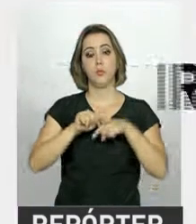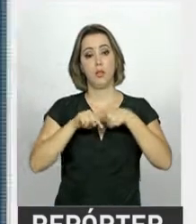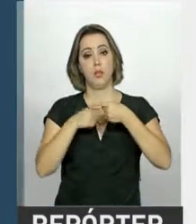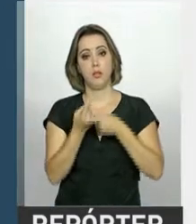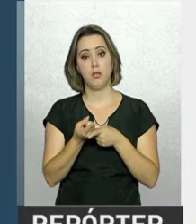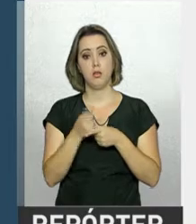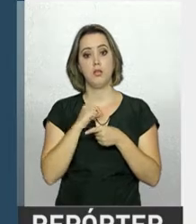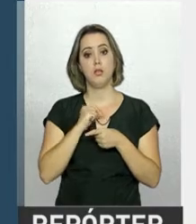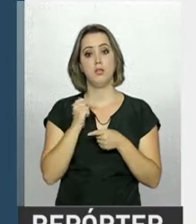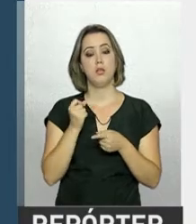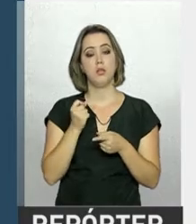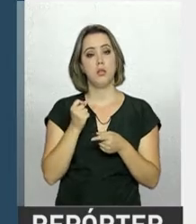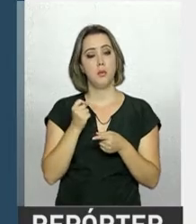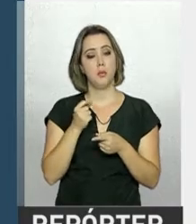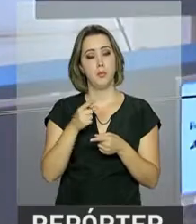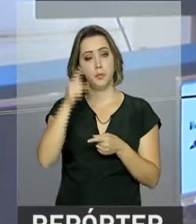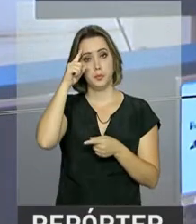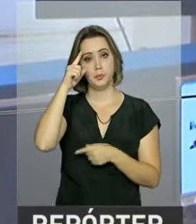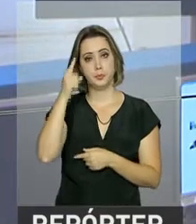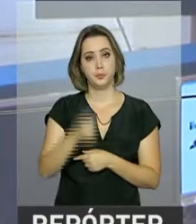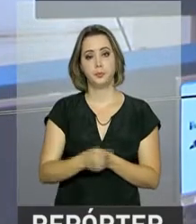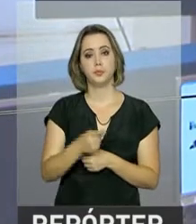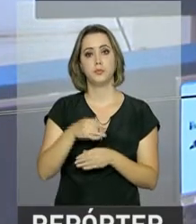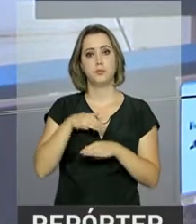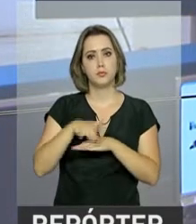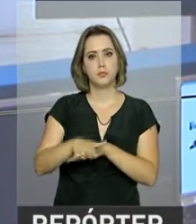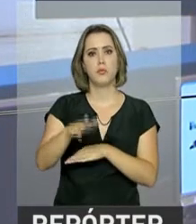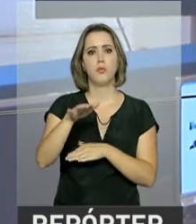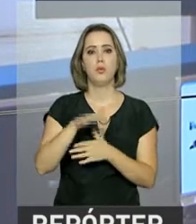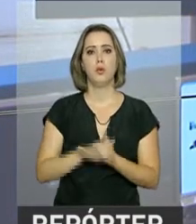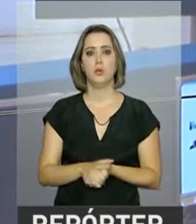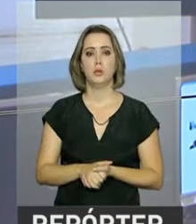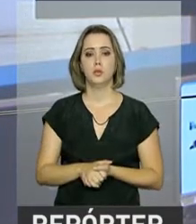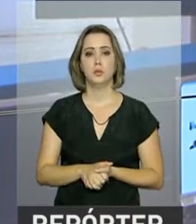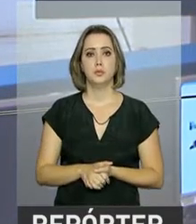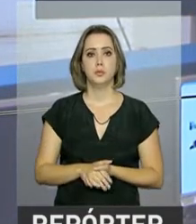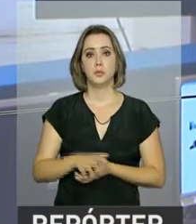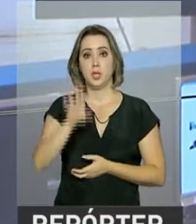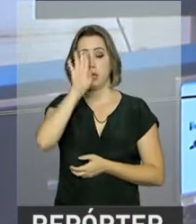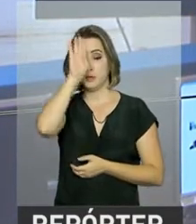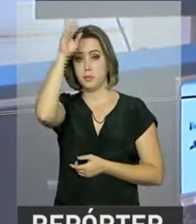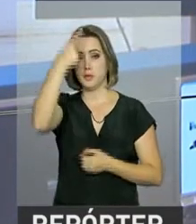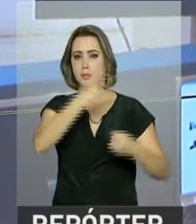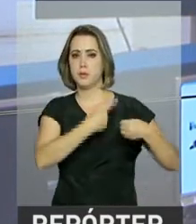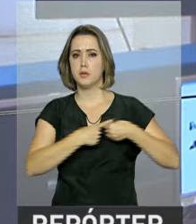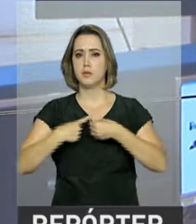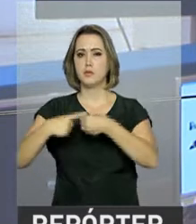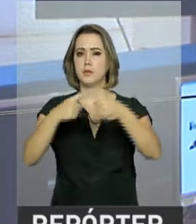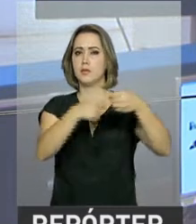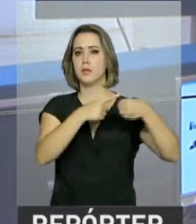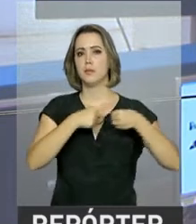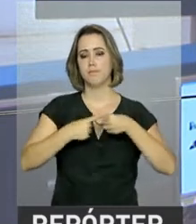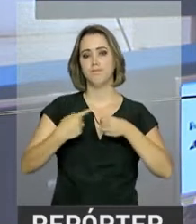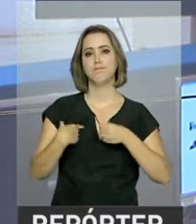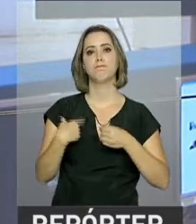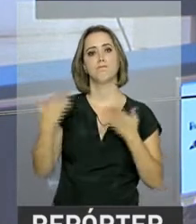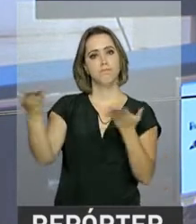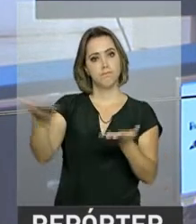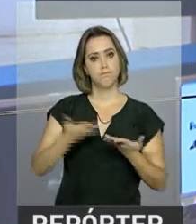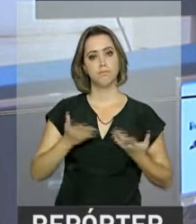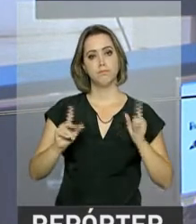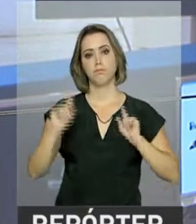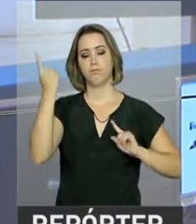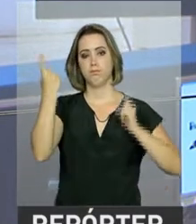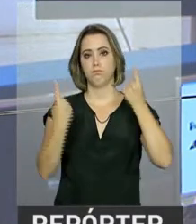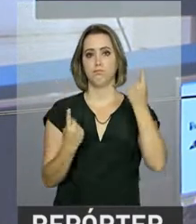Depois, clicar para instalar o programa. As principais cidades do país receberam neste carnaval um reforço